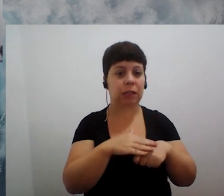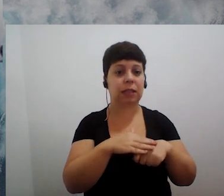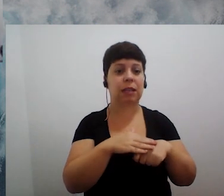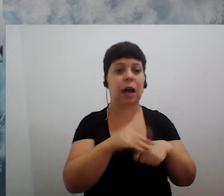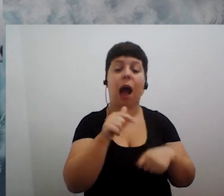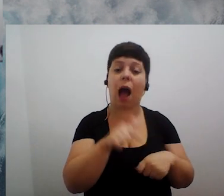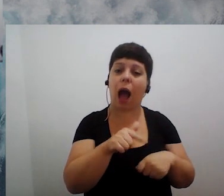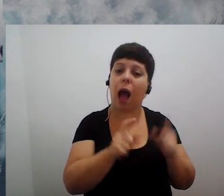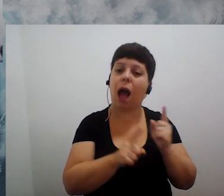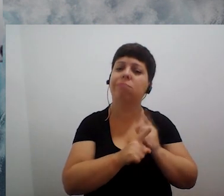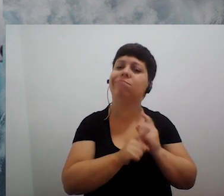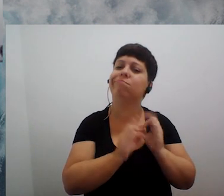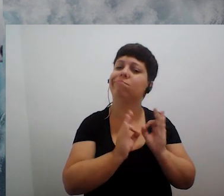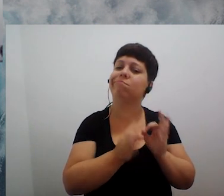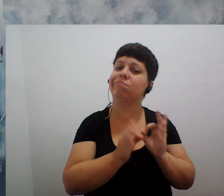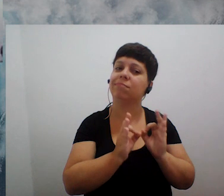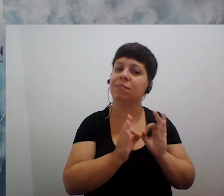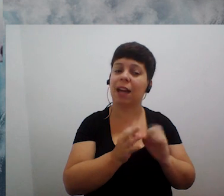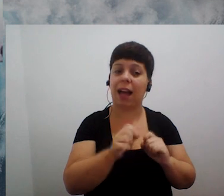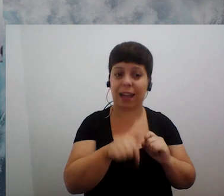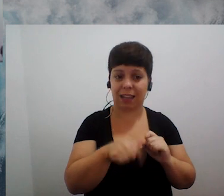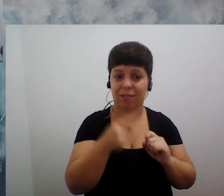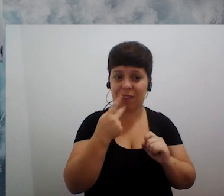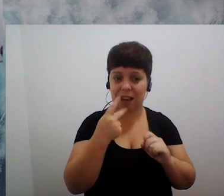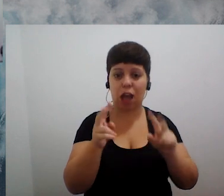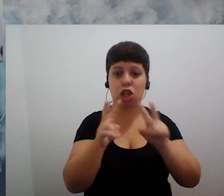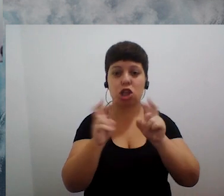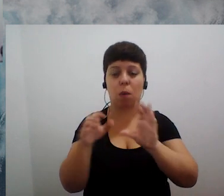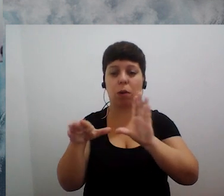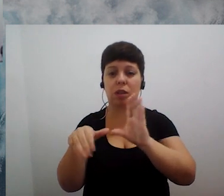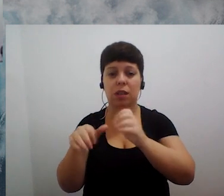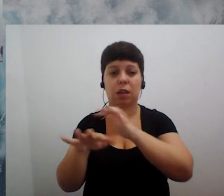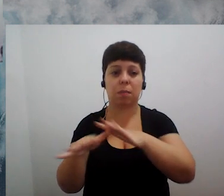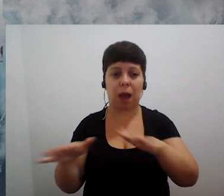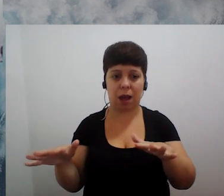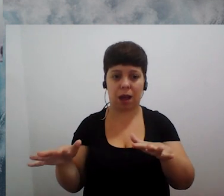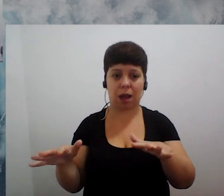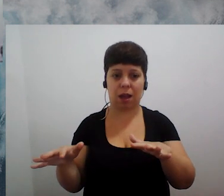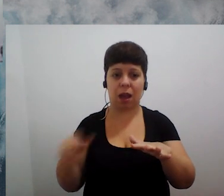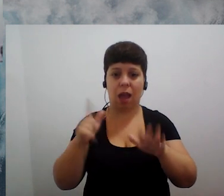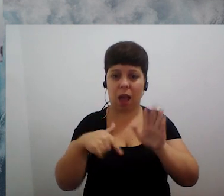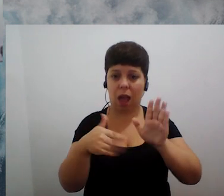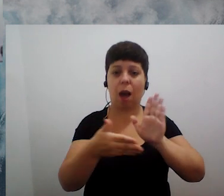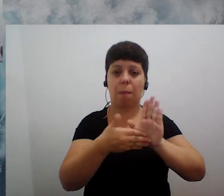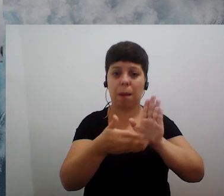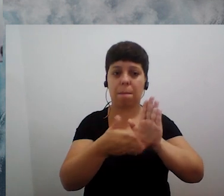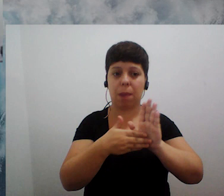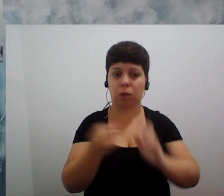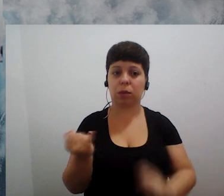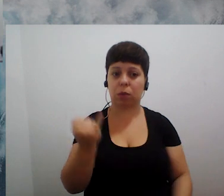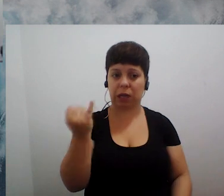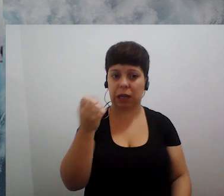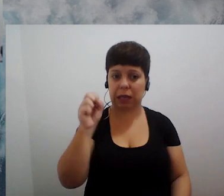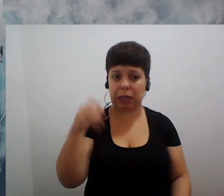tarde inteira discutindo só sobre isso. E aí a gente viu que, meu, a gente falar sobre o oceano, o mar, e enfim, é